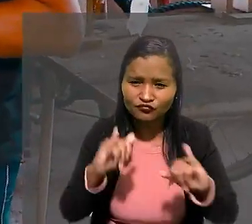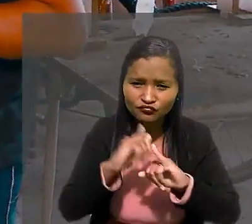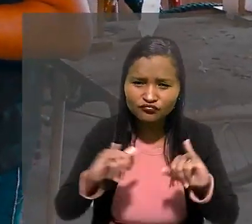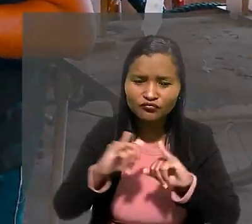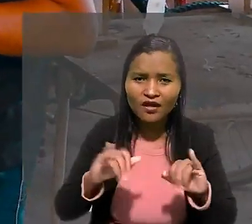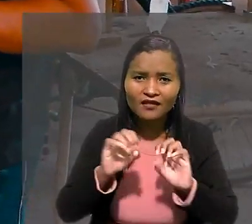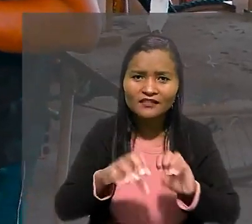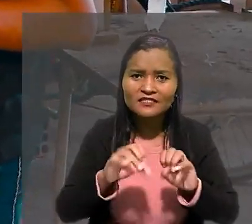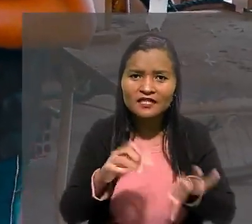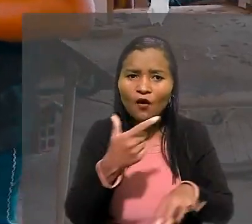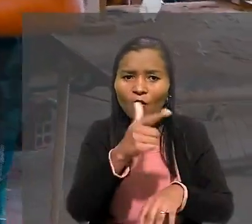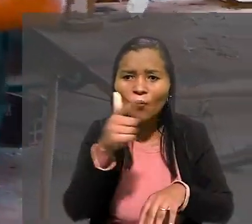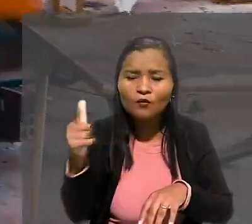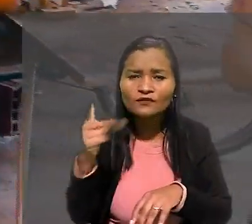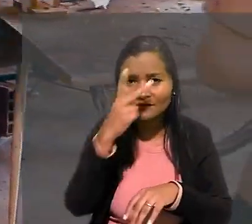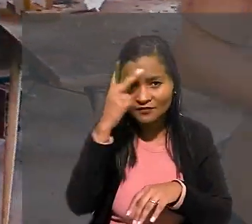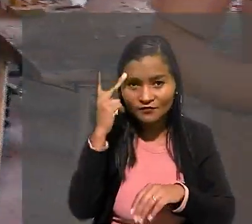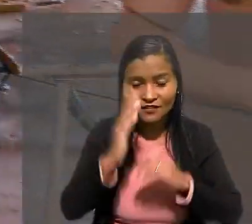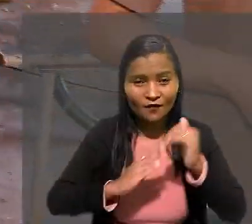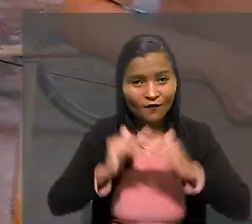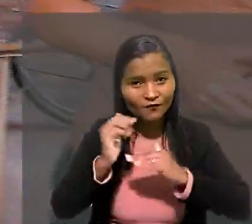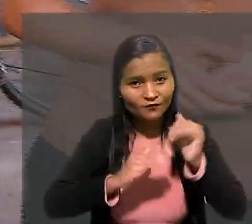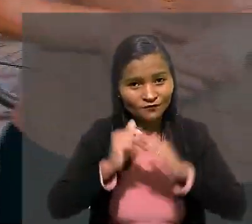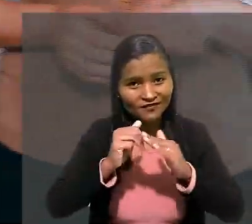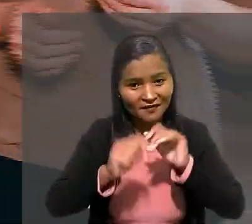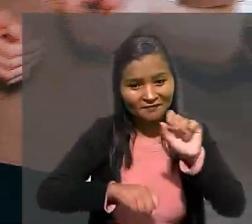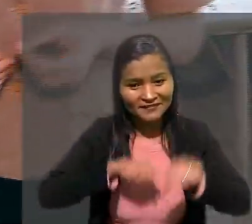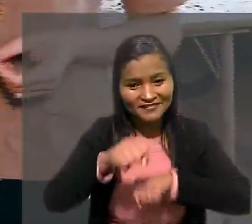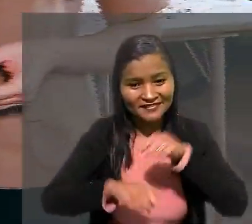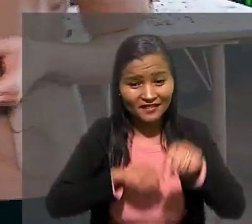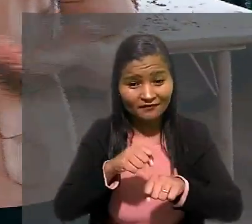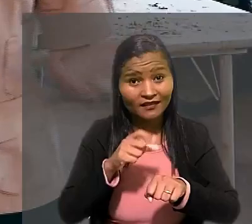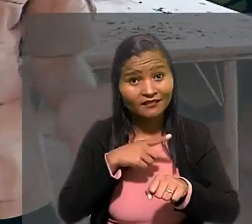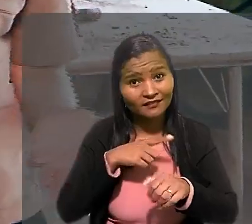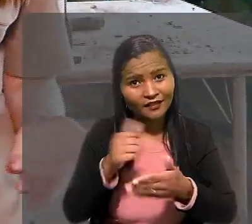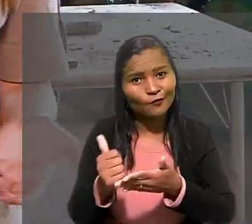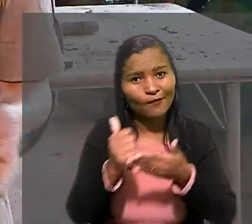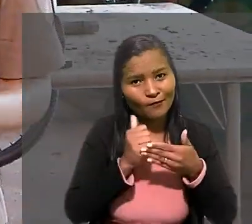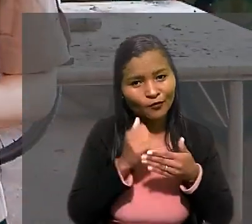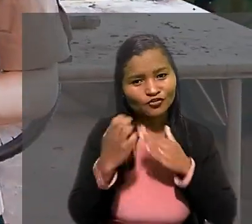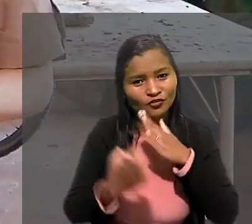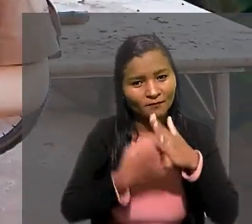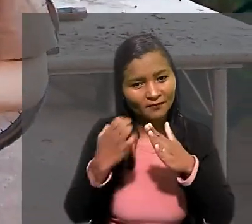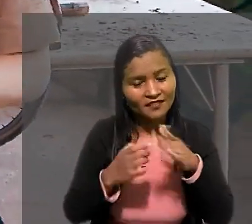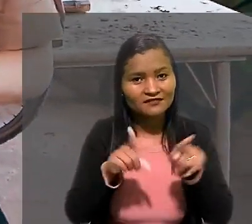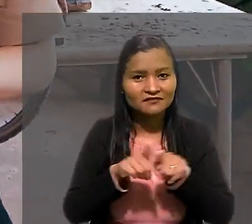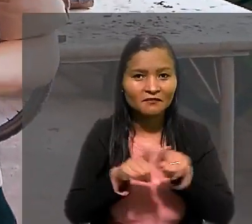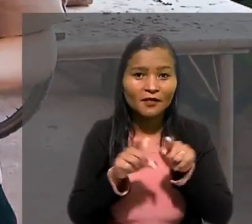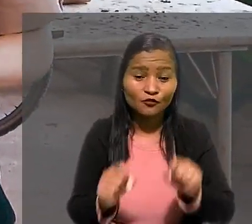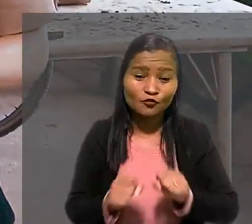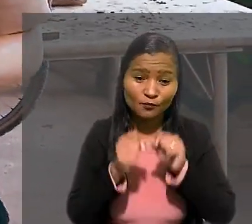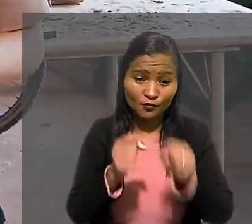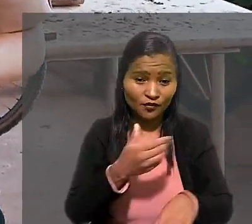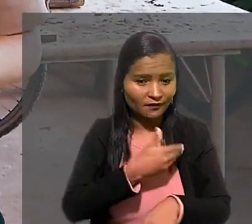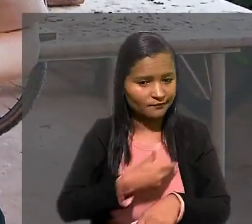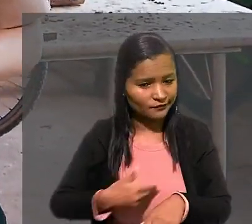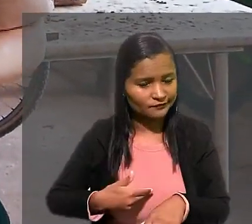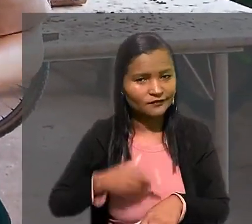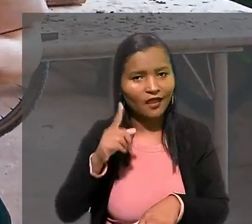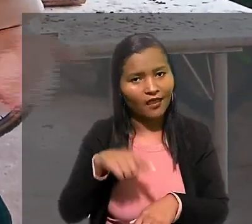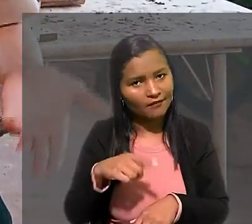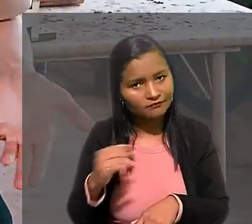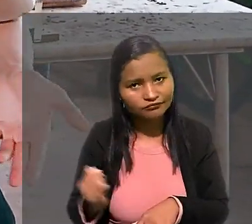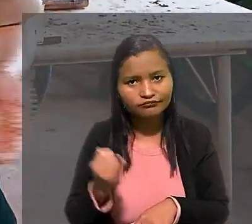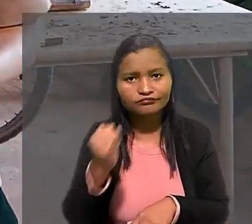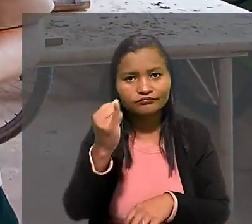ensinar outras pessoas a construírem uma bike, ter o apoio de empresas e do poder público é essencial